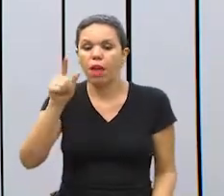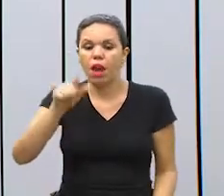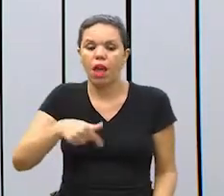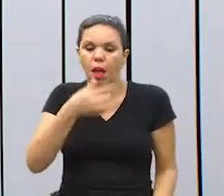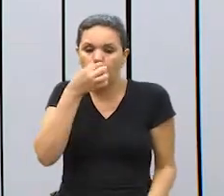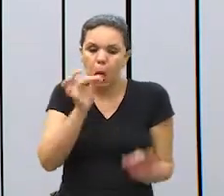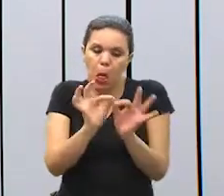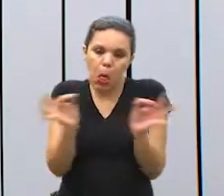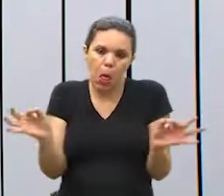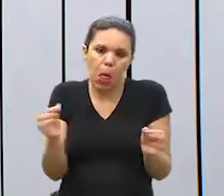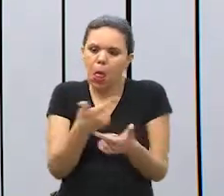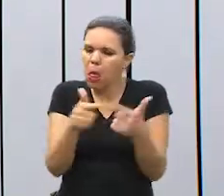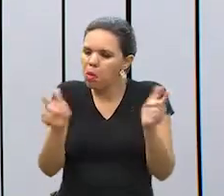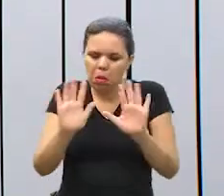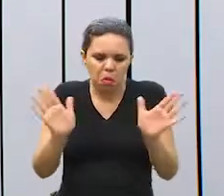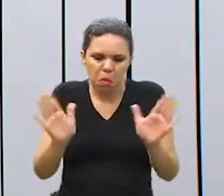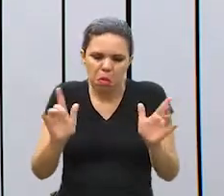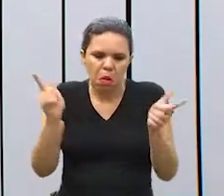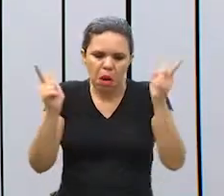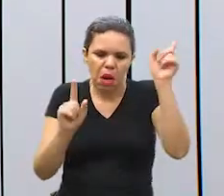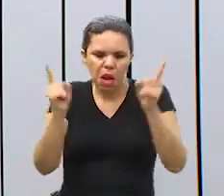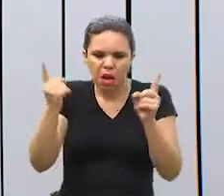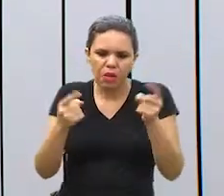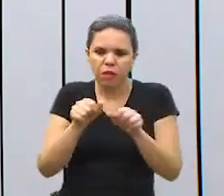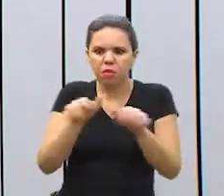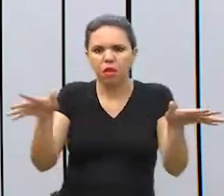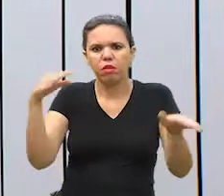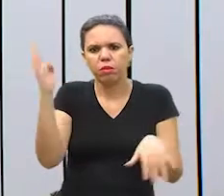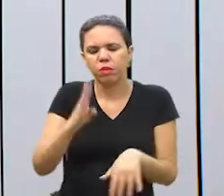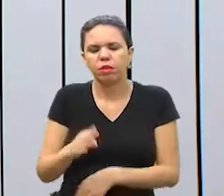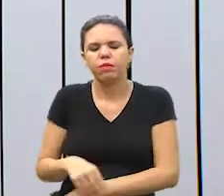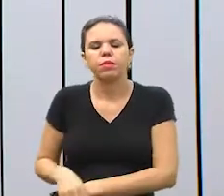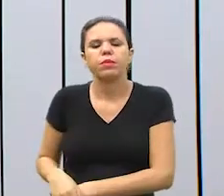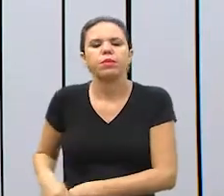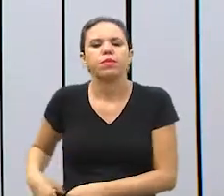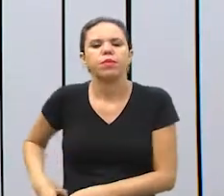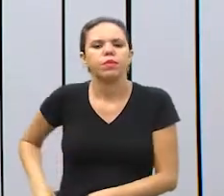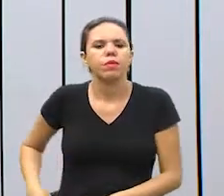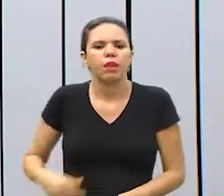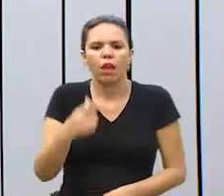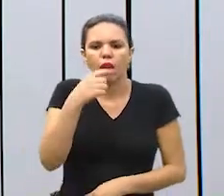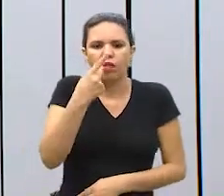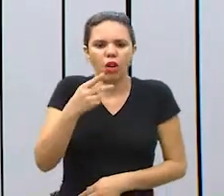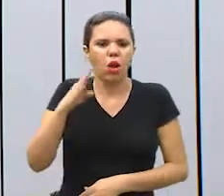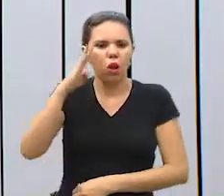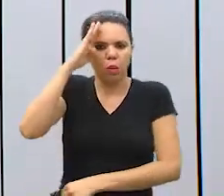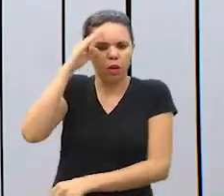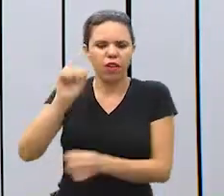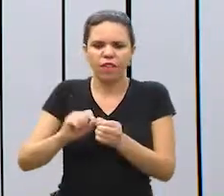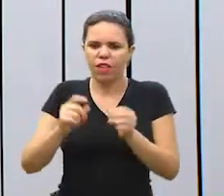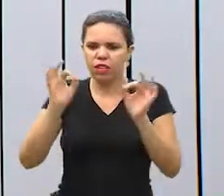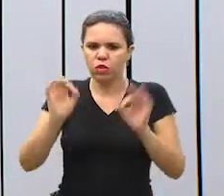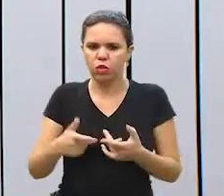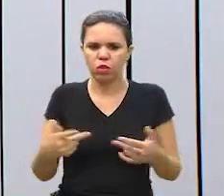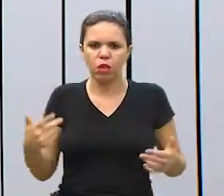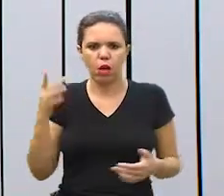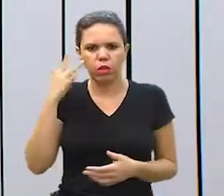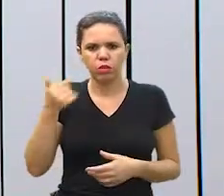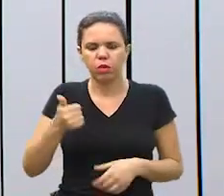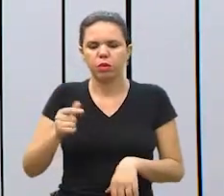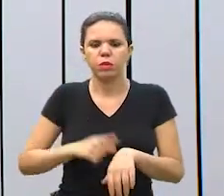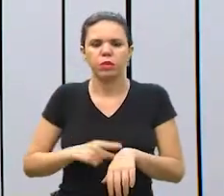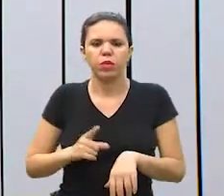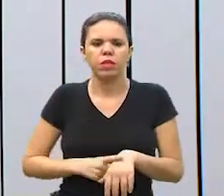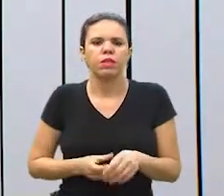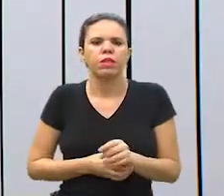Isso está aí esparramado no Brasil inteiro. Não estou dizendo que o Bolsonaro fez as coisas certas. Acho que no primeiro